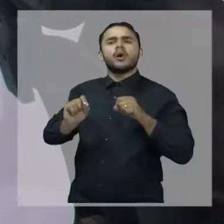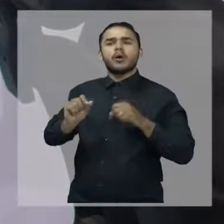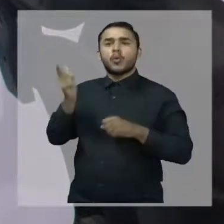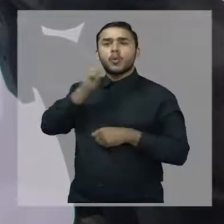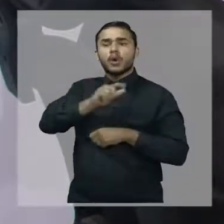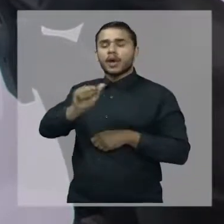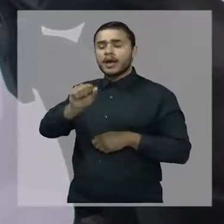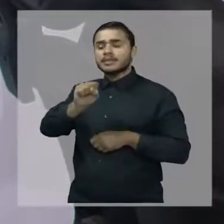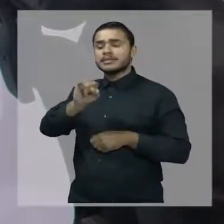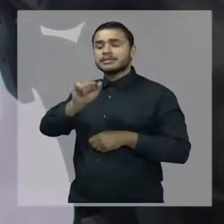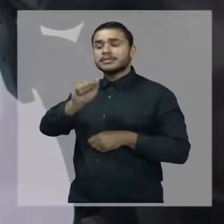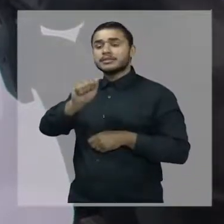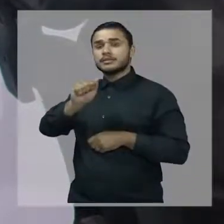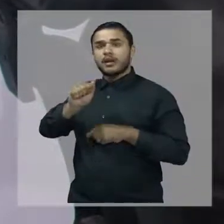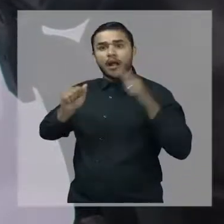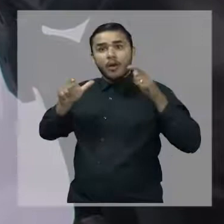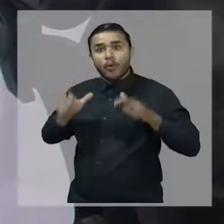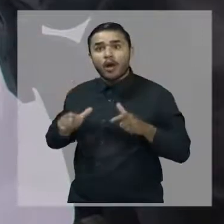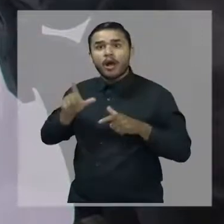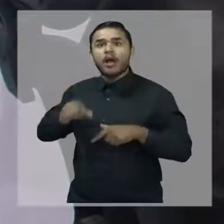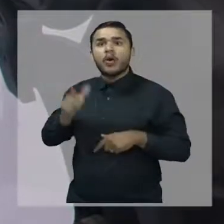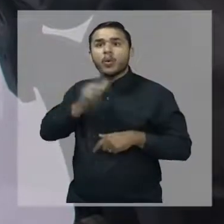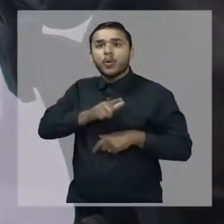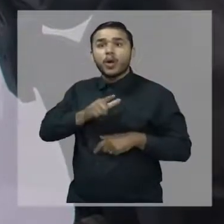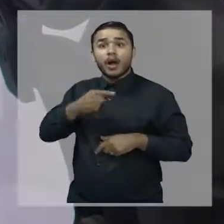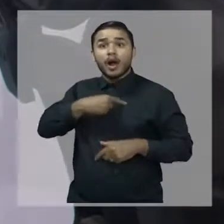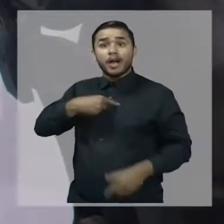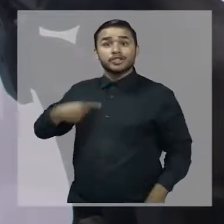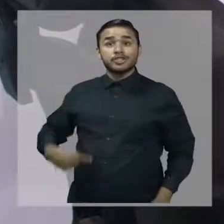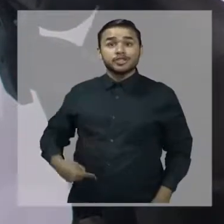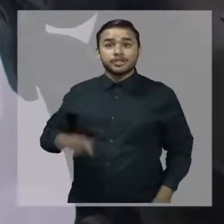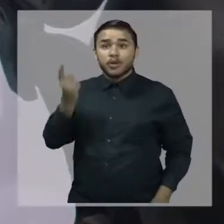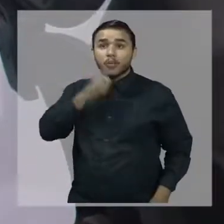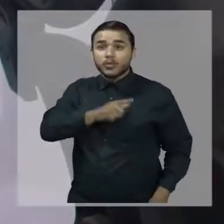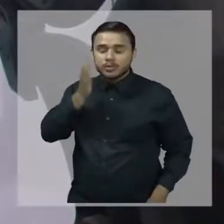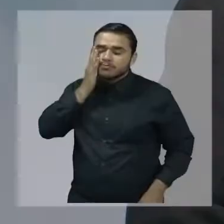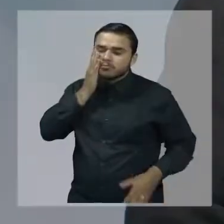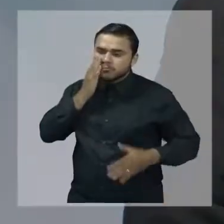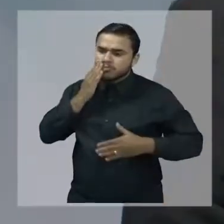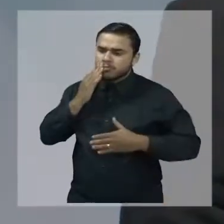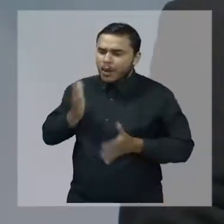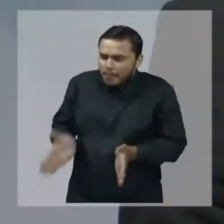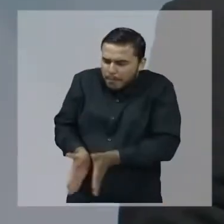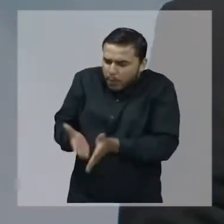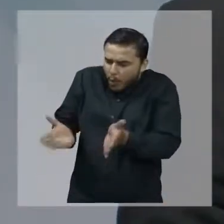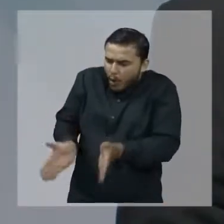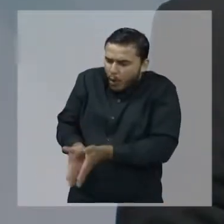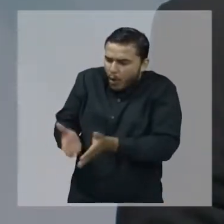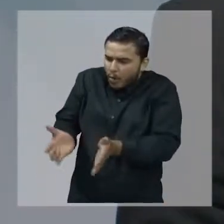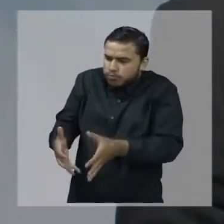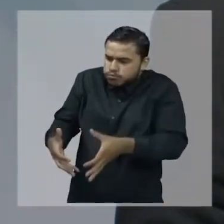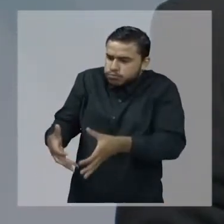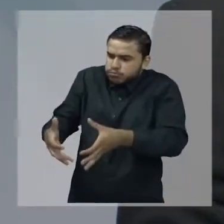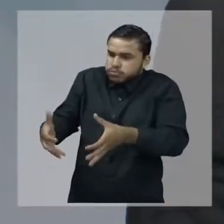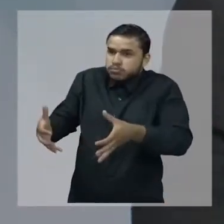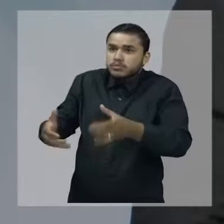pobreza através do mercado na China e na Índia e estão ascendendo a classe média. O eixo de riqueza do planeta